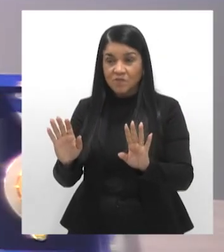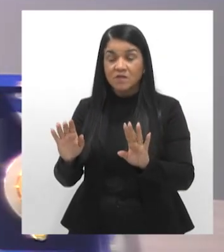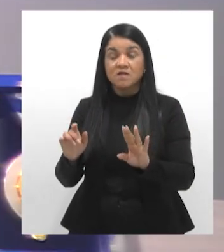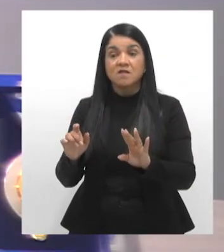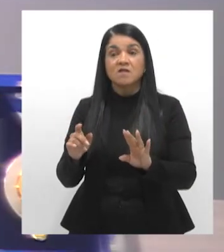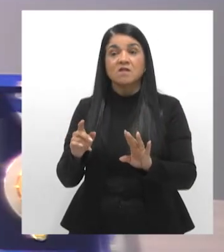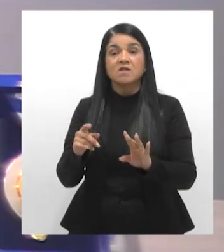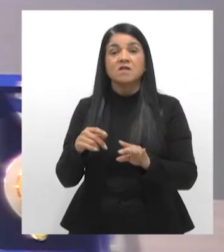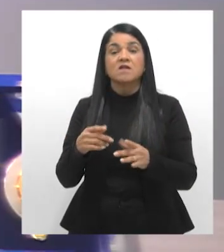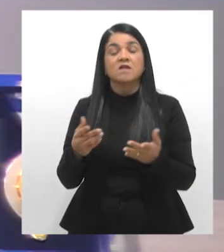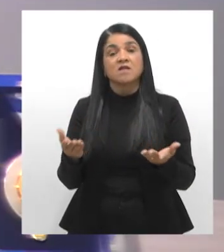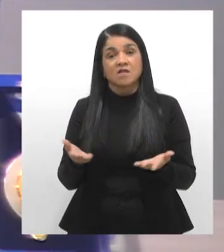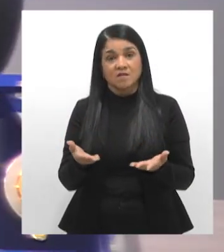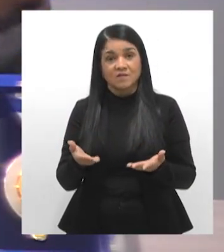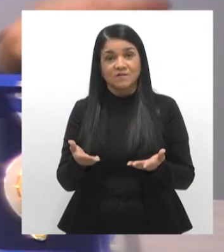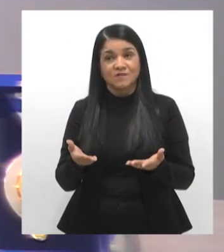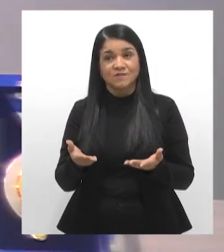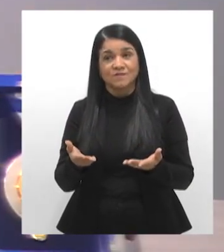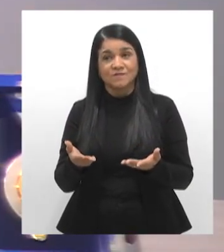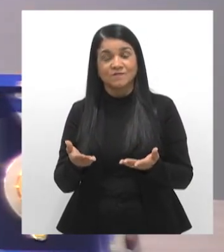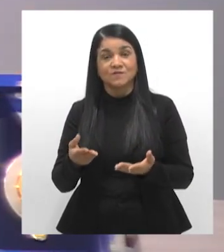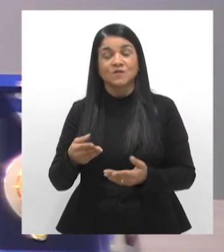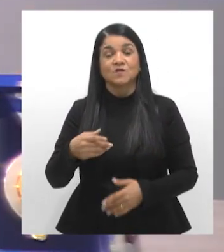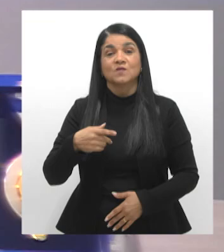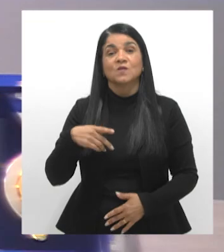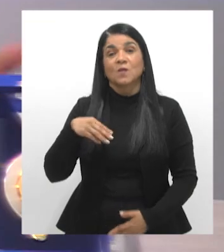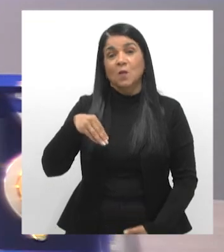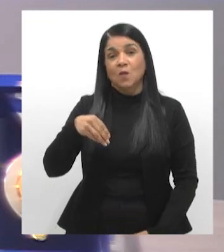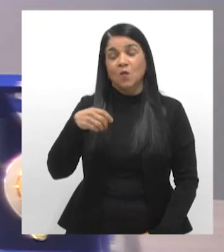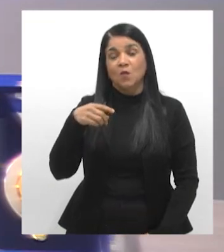é que quando o Márcio Pacheco